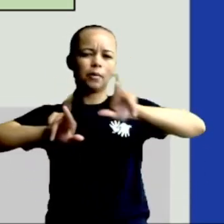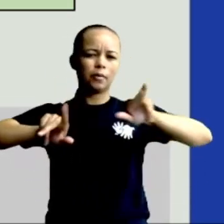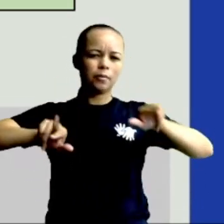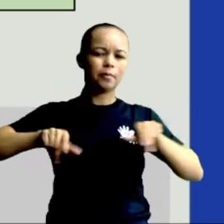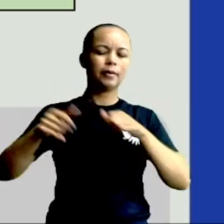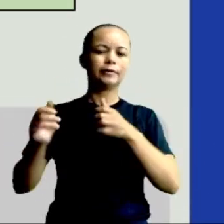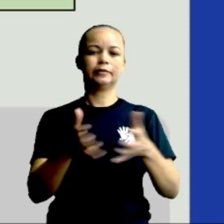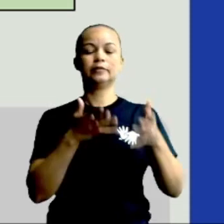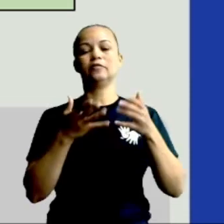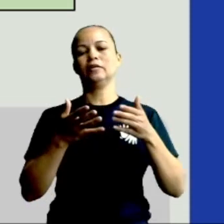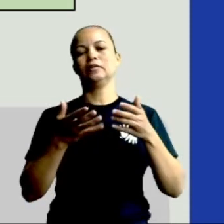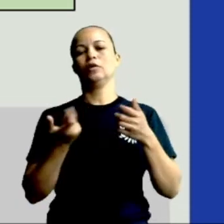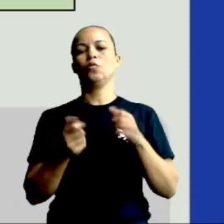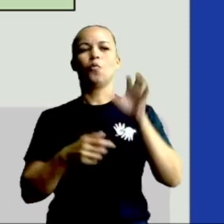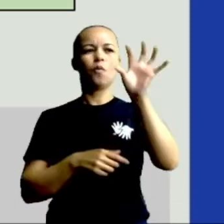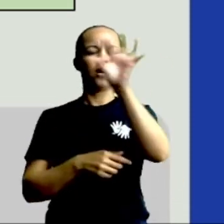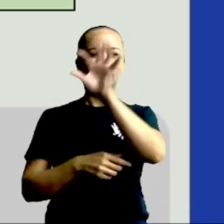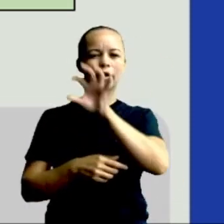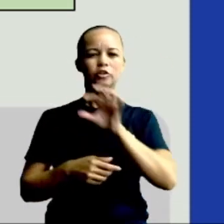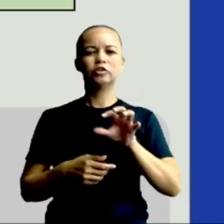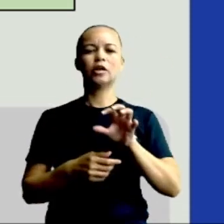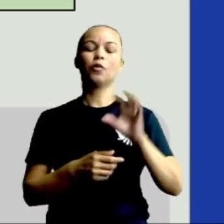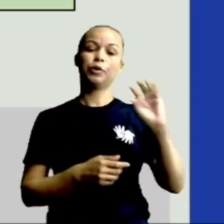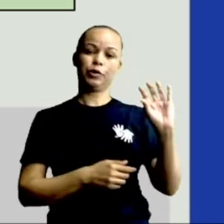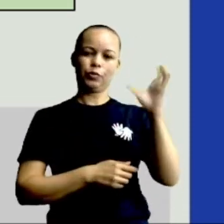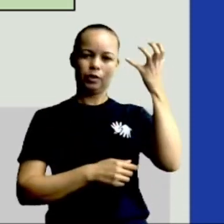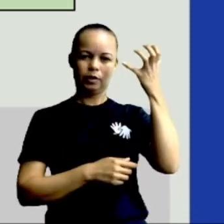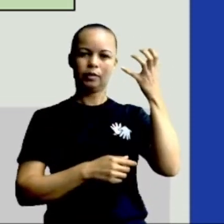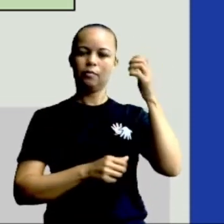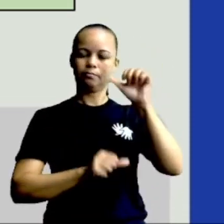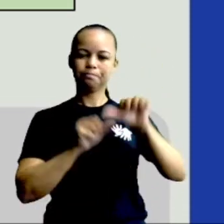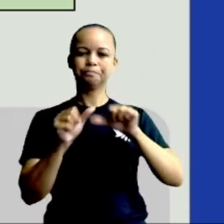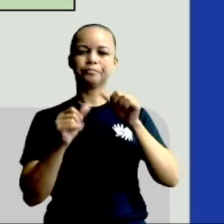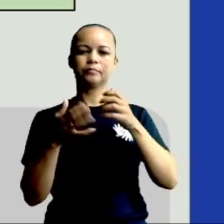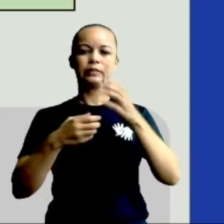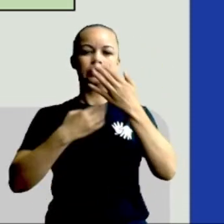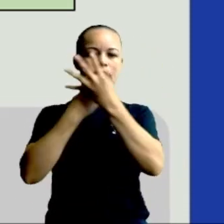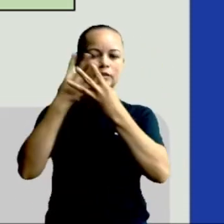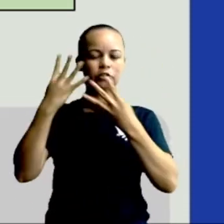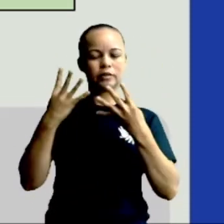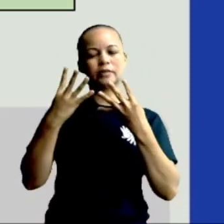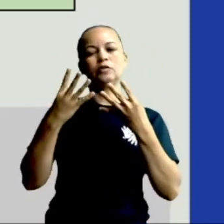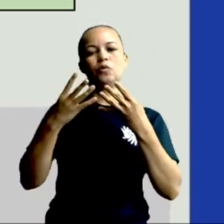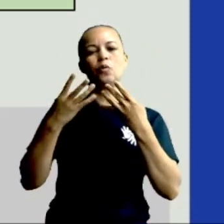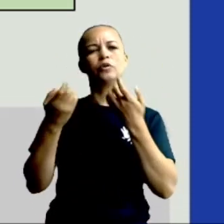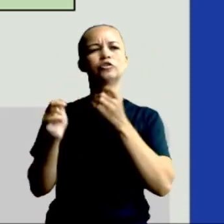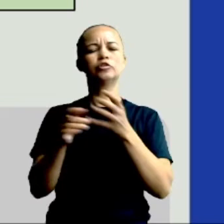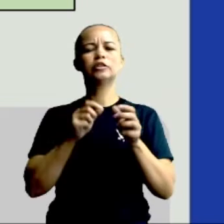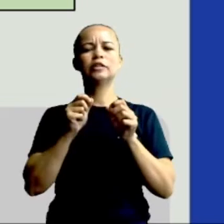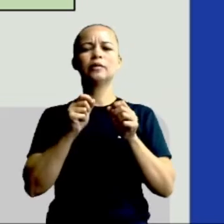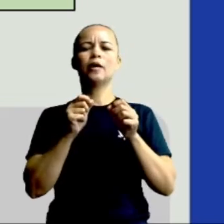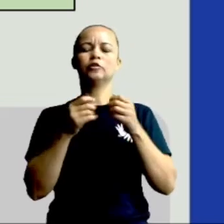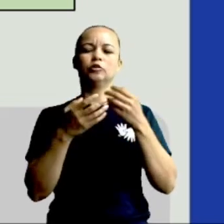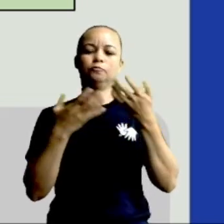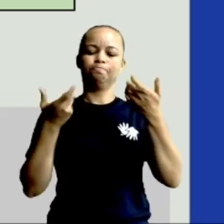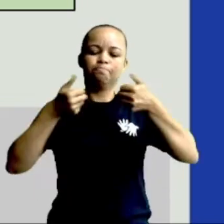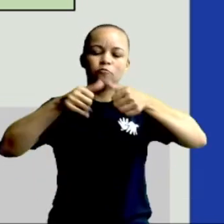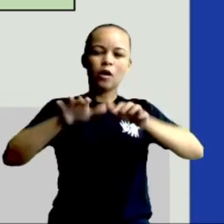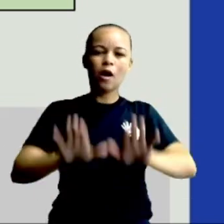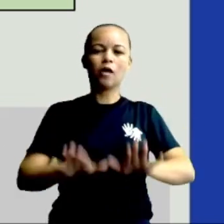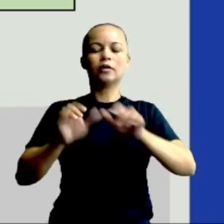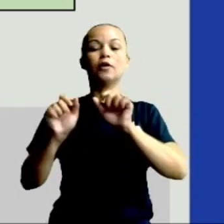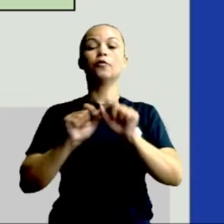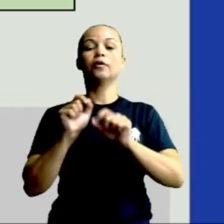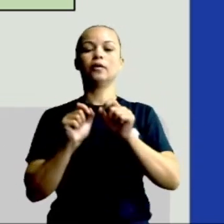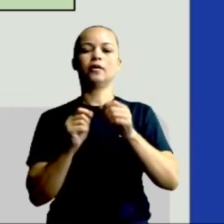região e tipo climático. As estações que mais predominam são o inverno e o verão, mas